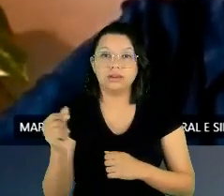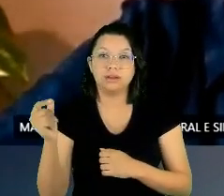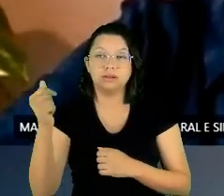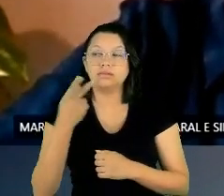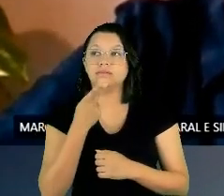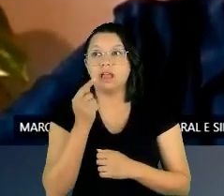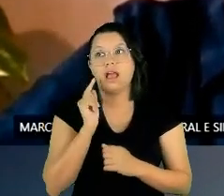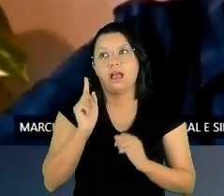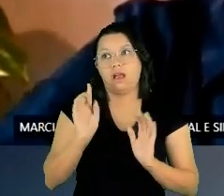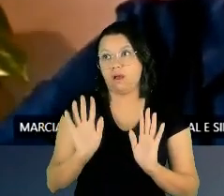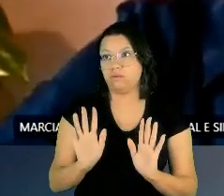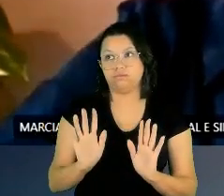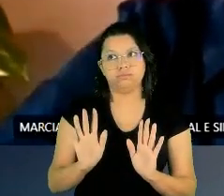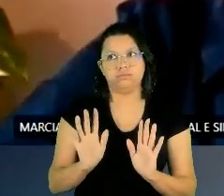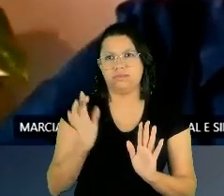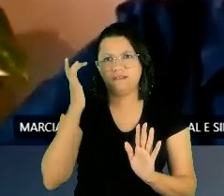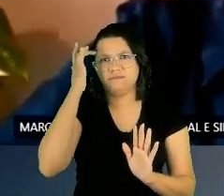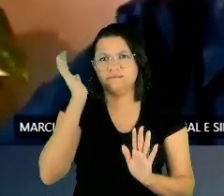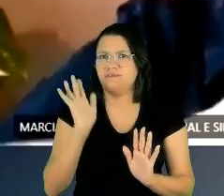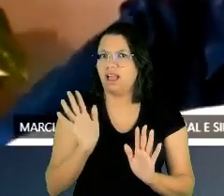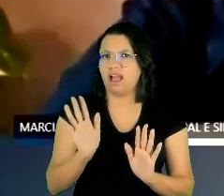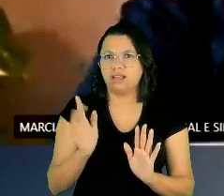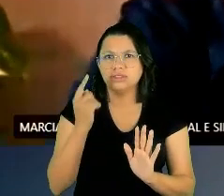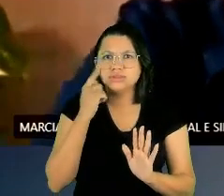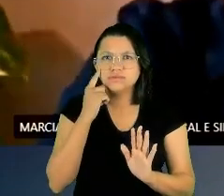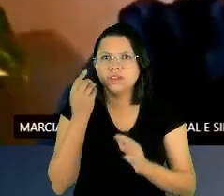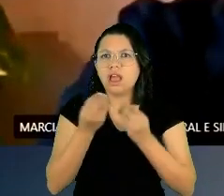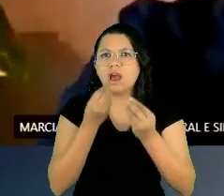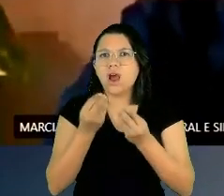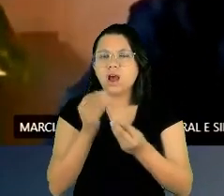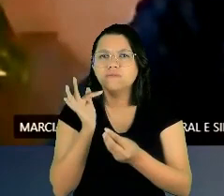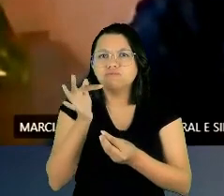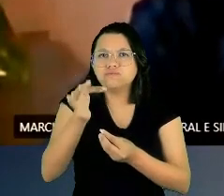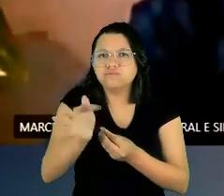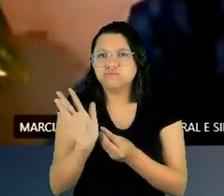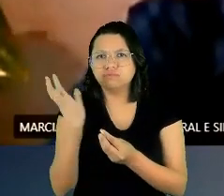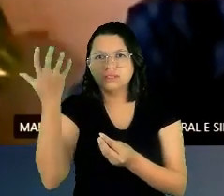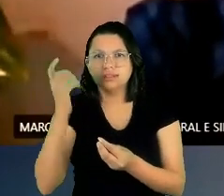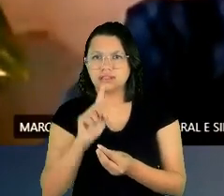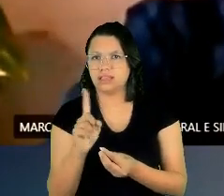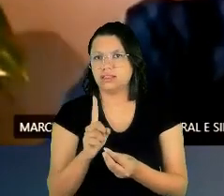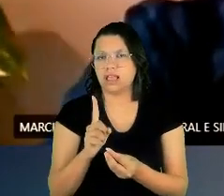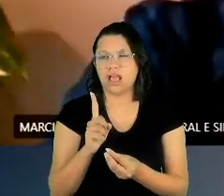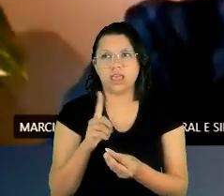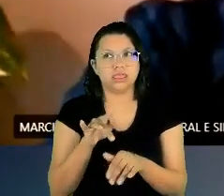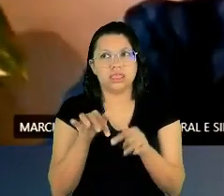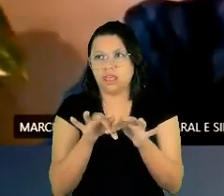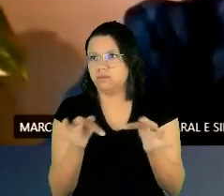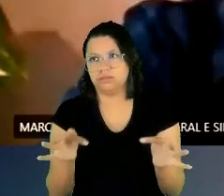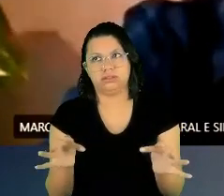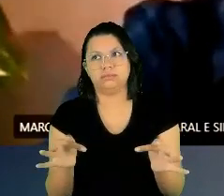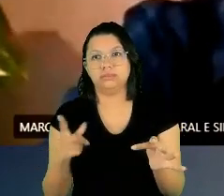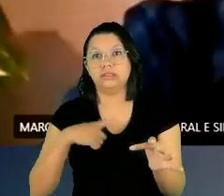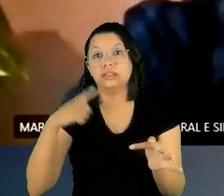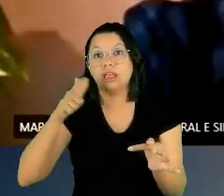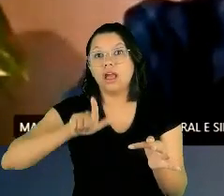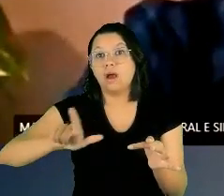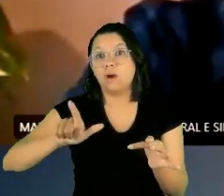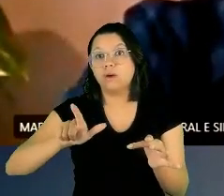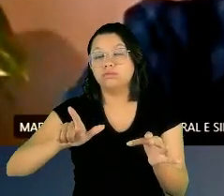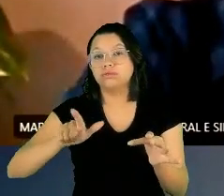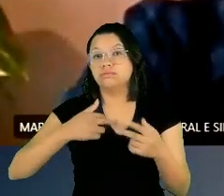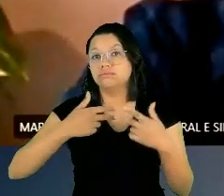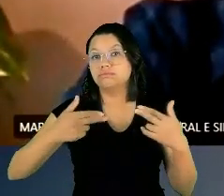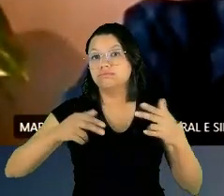psicologia para a economia e dizer, não é tão fácil assim prever tomada de decisão, não é uma fórmula assim tão simples,